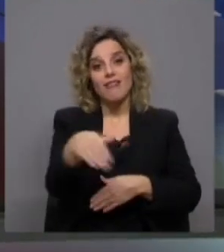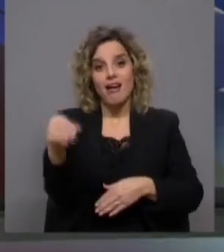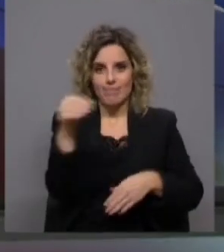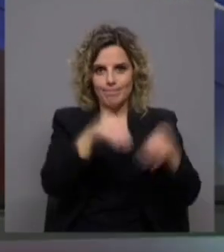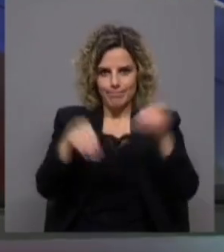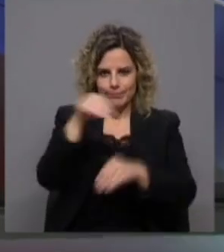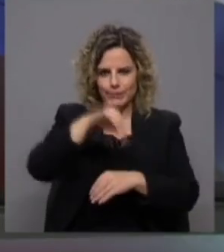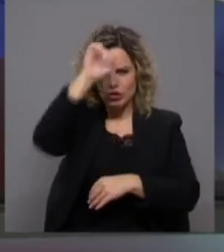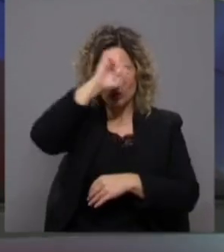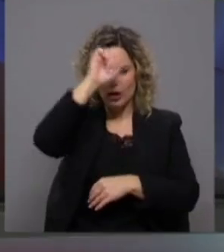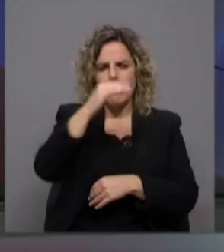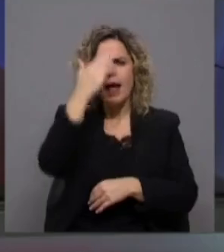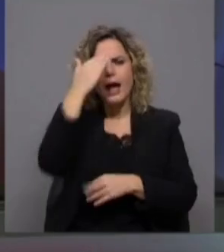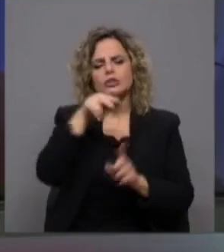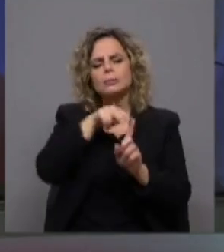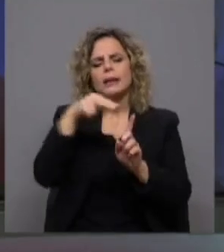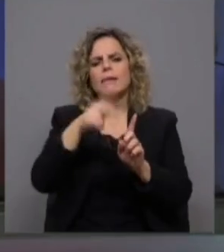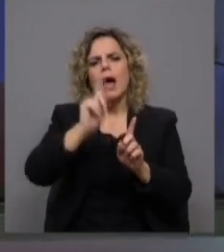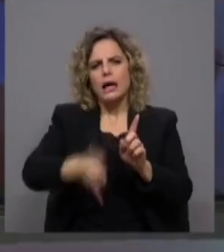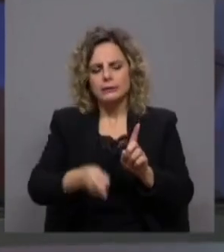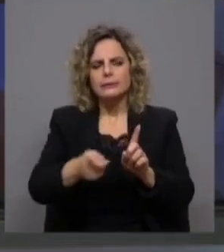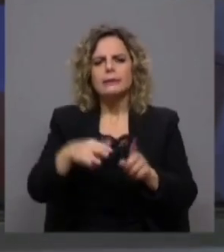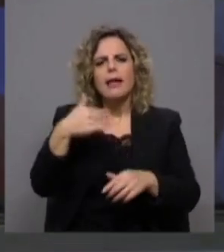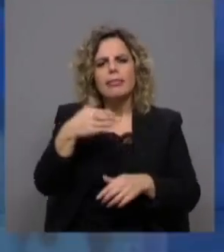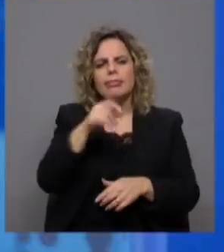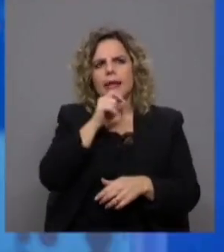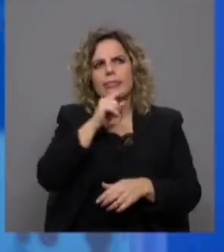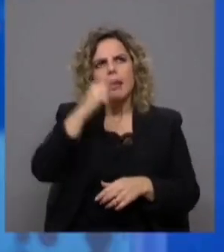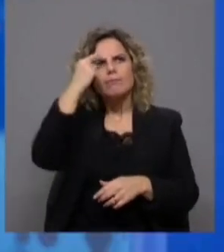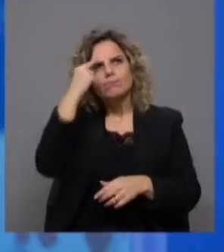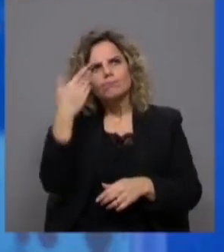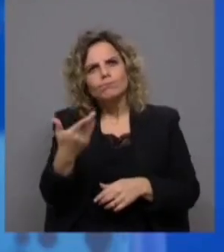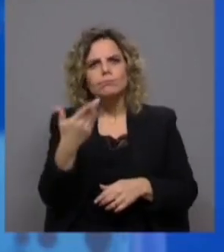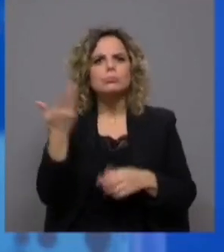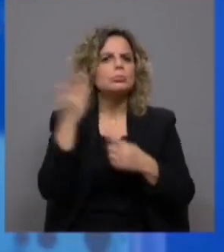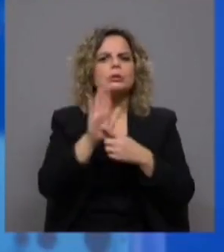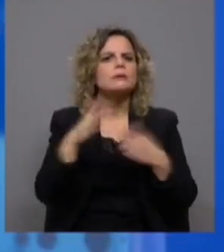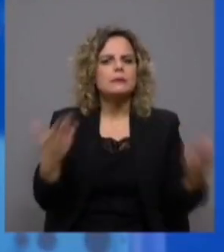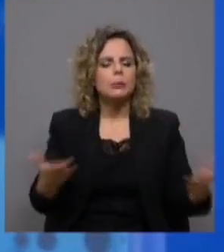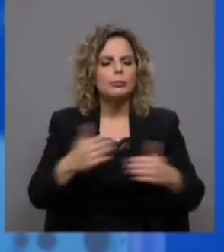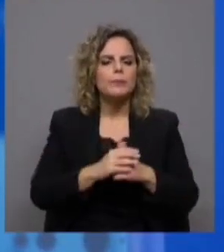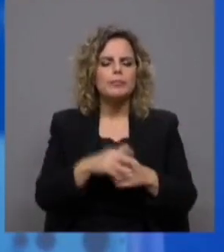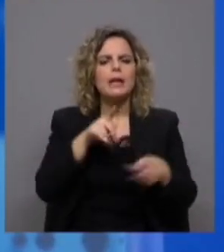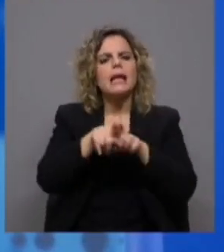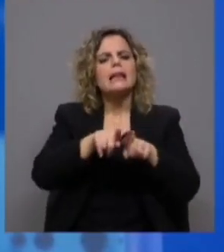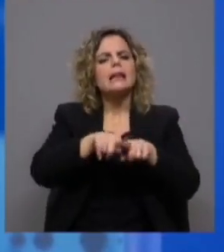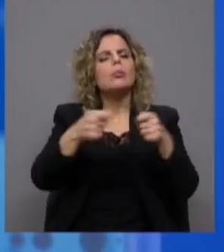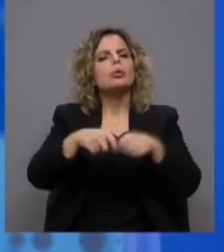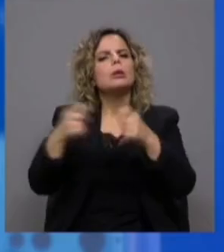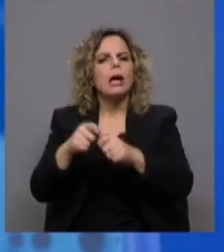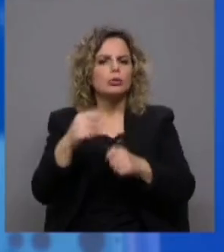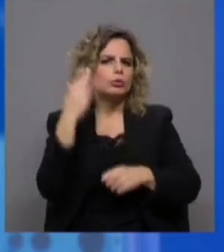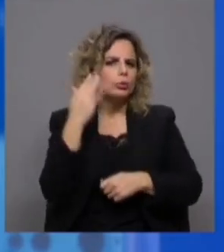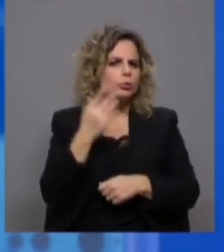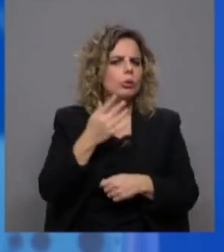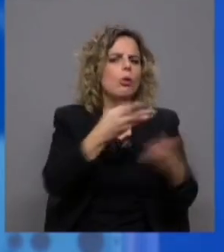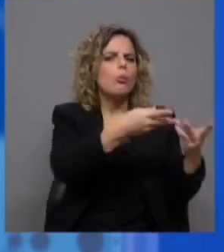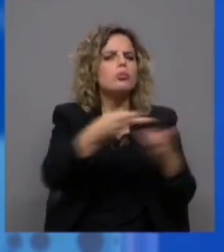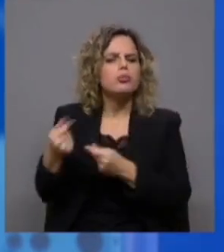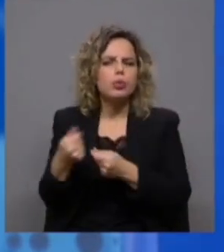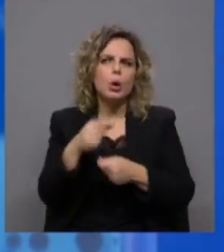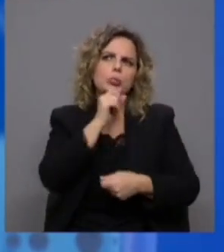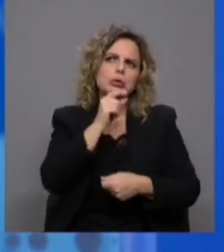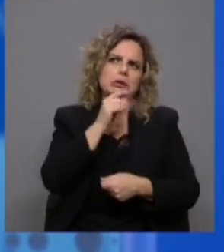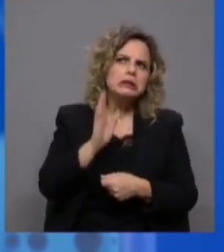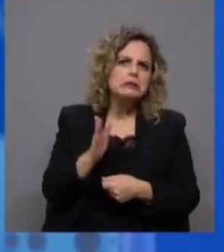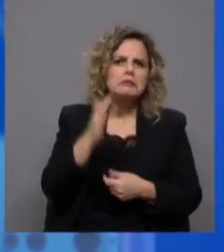Janeiro palestras ativa que tenha que tem alguma faz Kia em termos por exemplo do número de Deputados que consideram que é provável